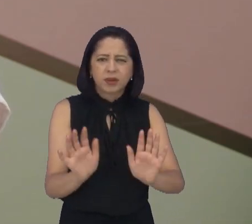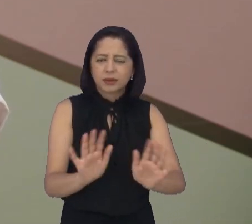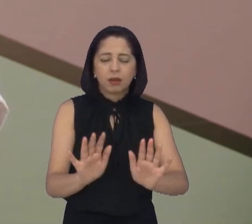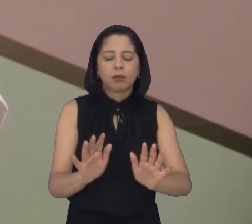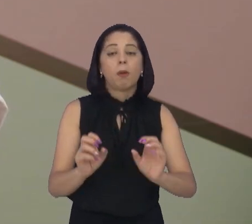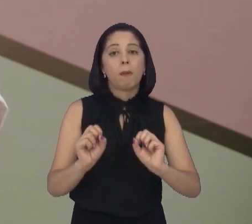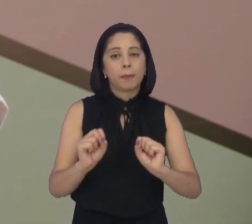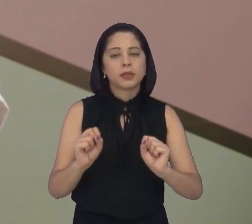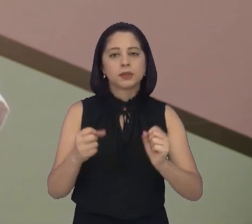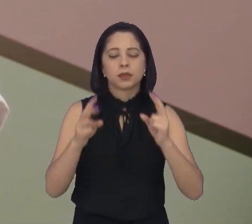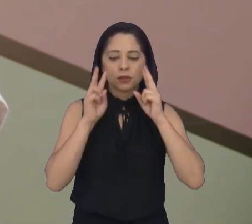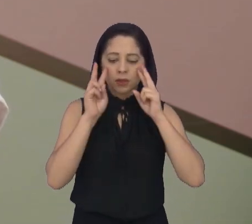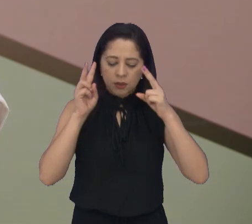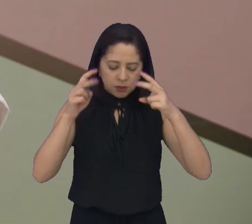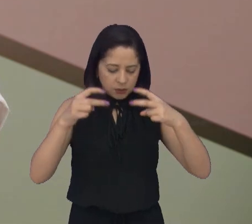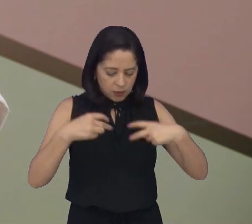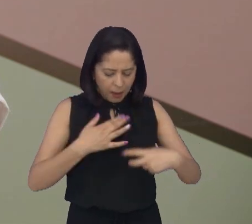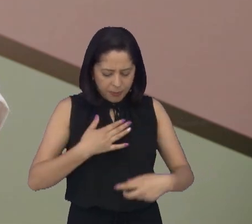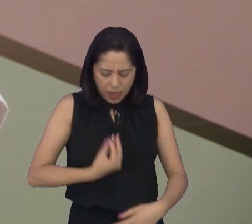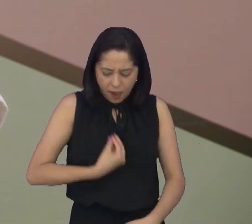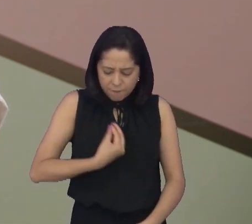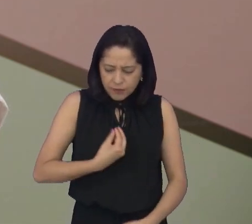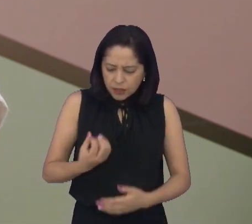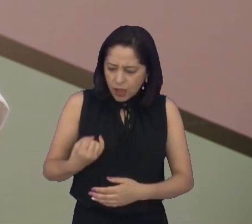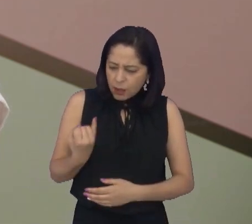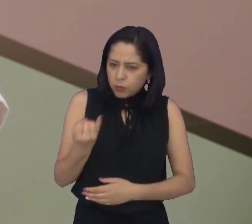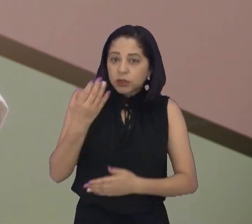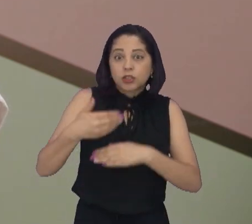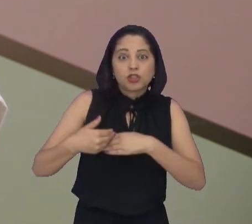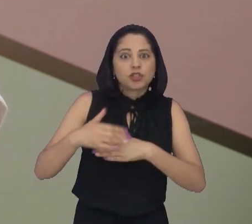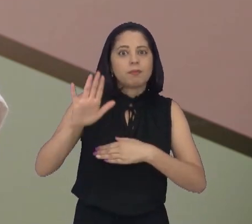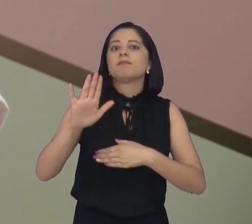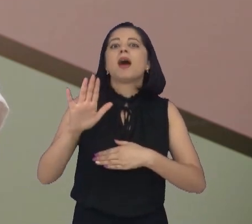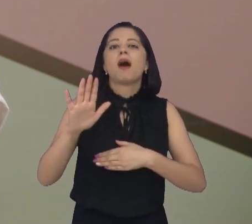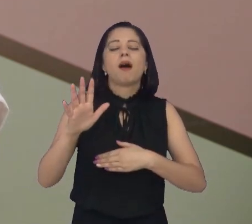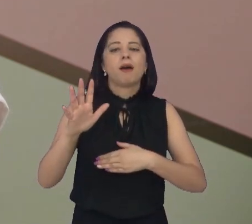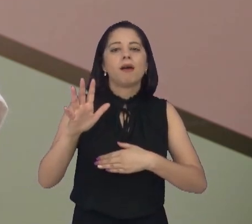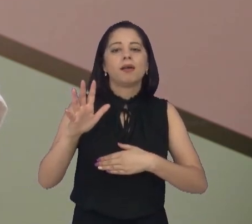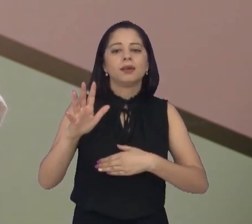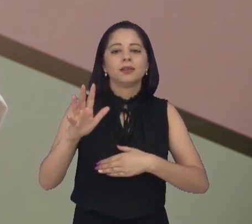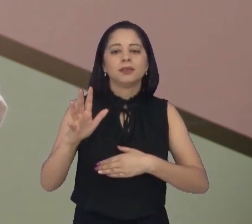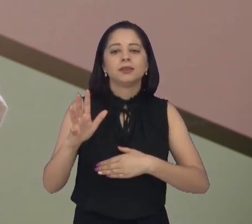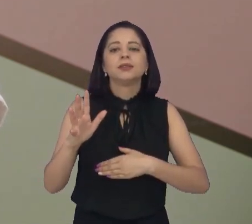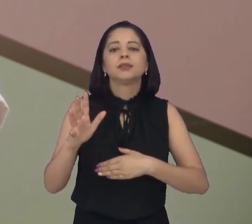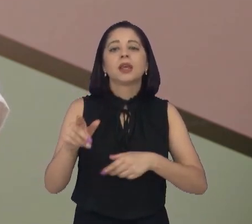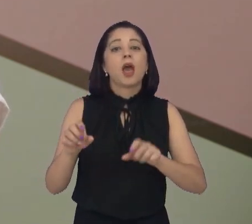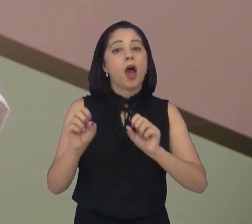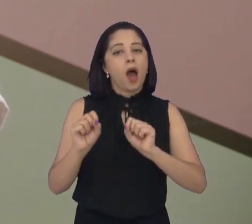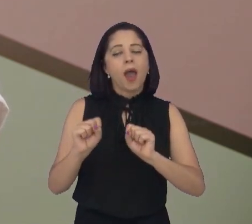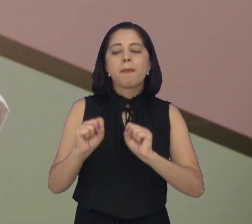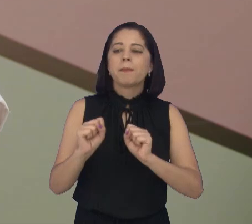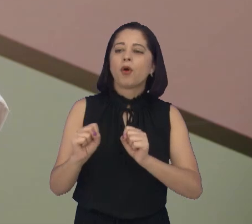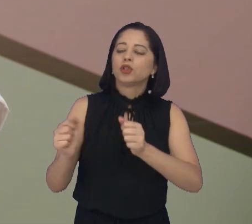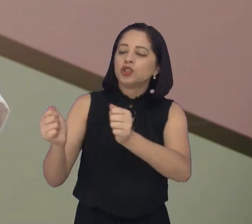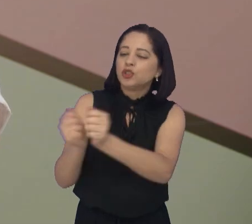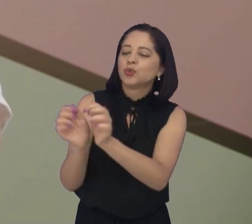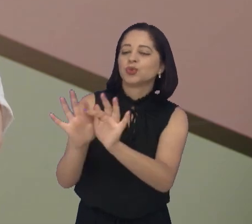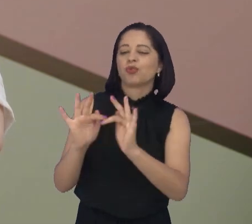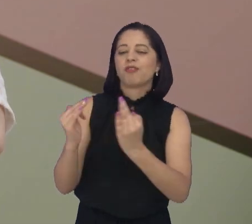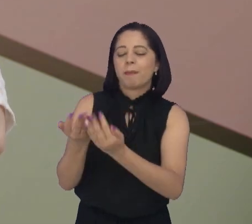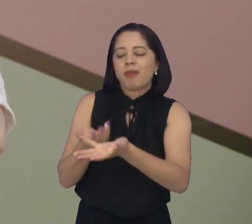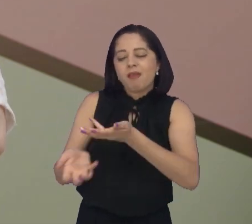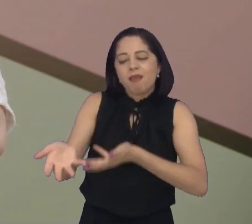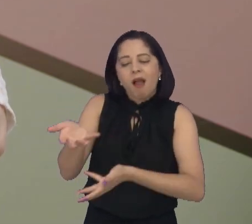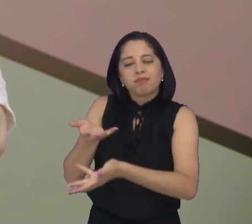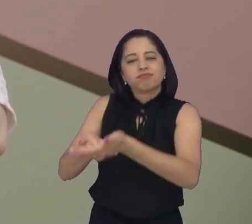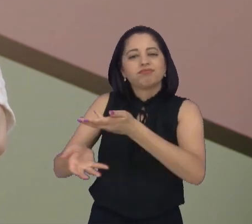ver o que é importante para a nossa vida e focar na nossa melhora interior, em momentos com as pessoas que a gente ama e a gente está bem